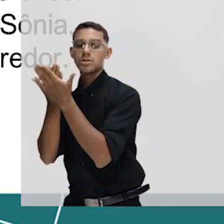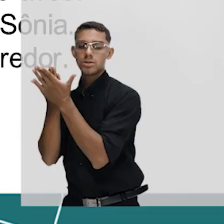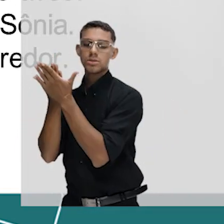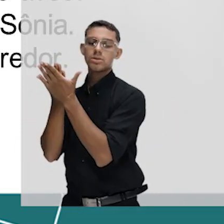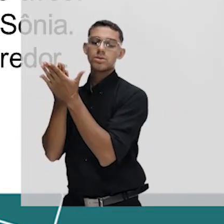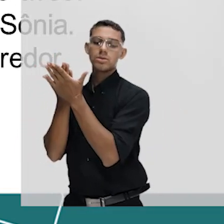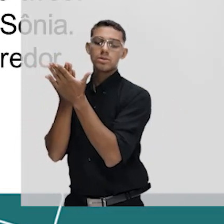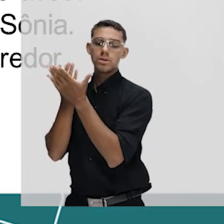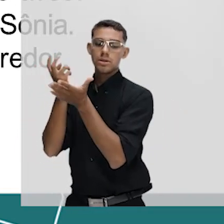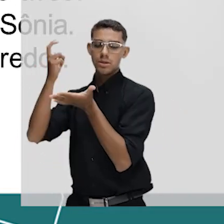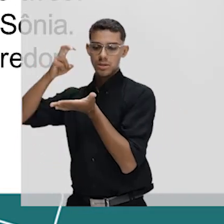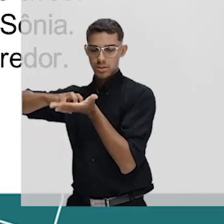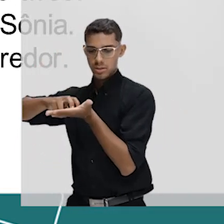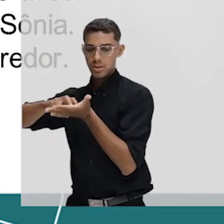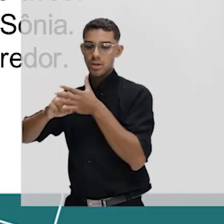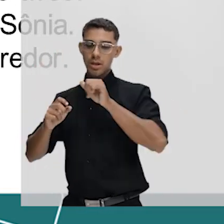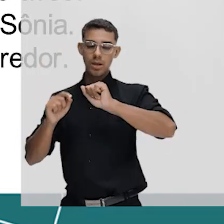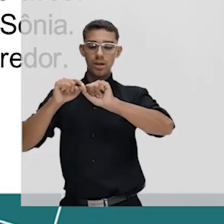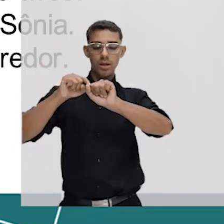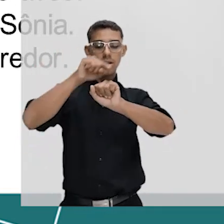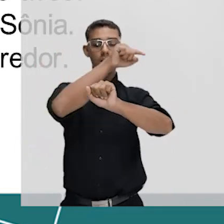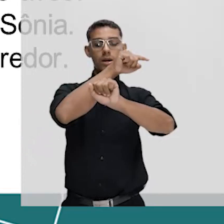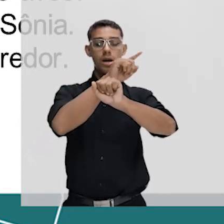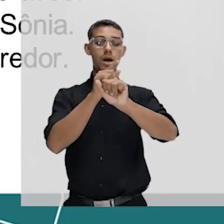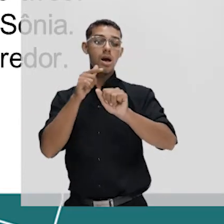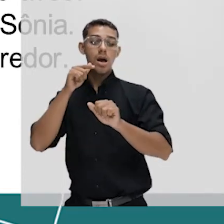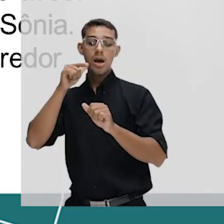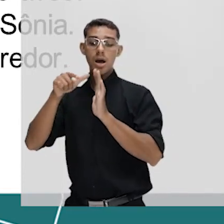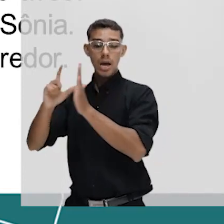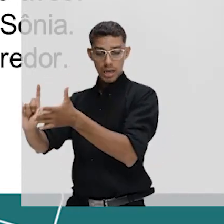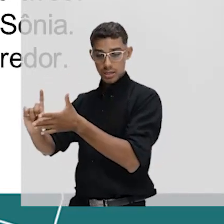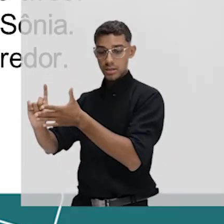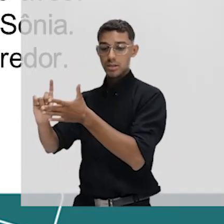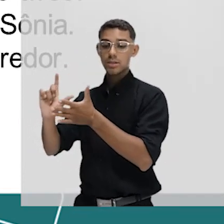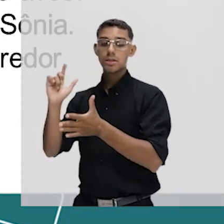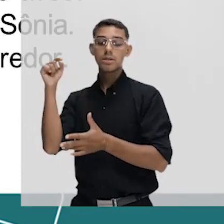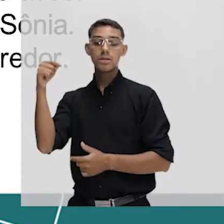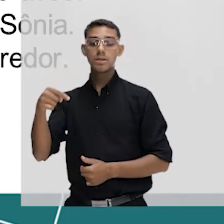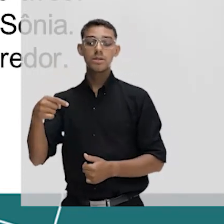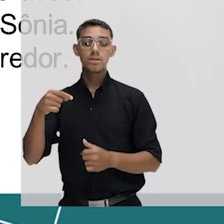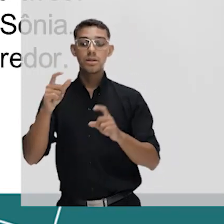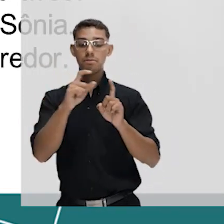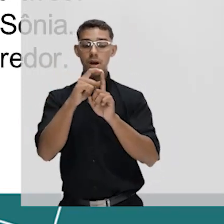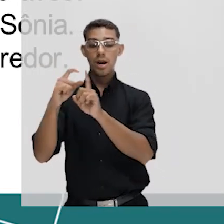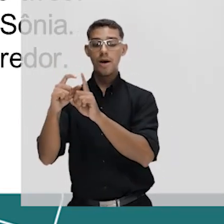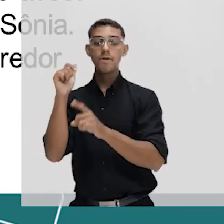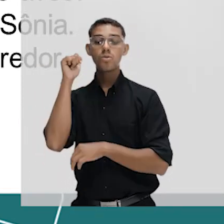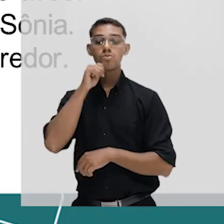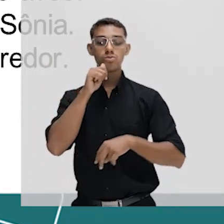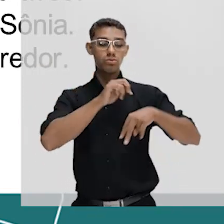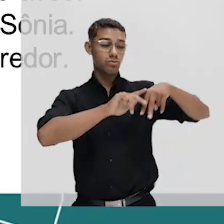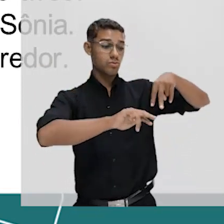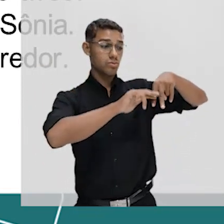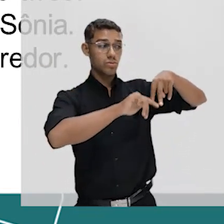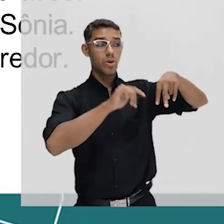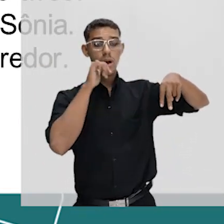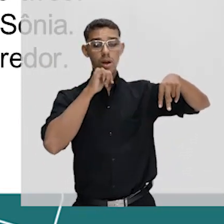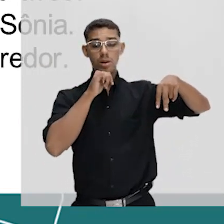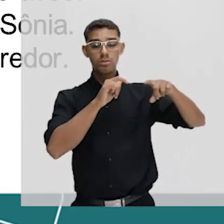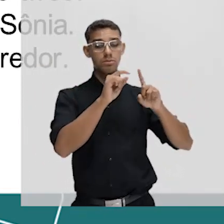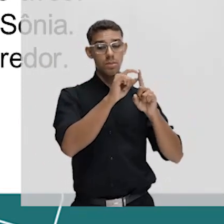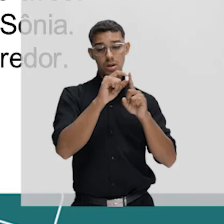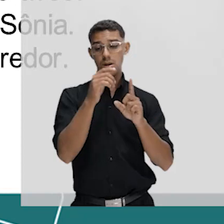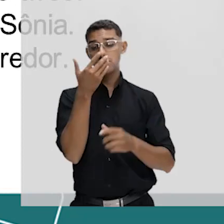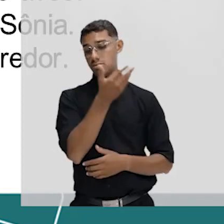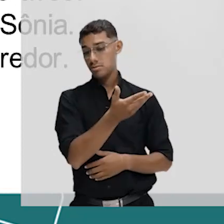Lembrando que a crase, ela aparece antes de palavras femininas e não antes de palavras masculinas, tá certo? Não esqueçam essa